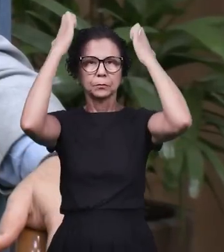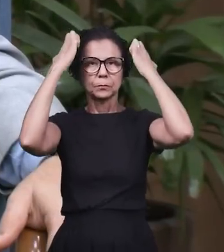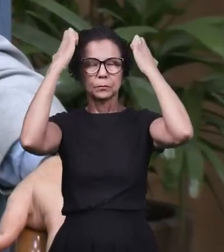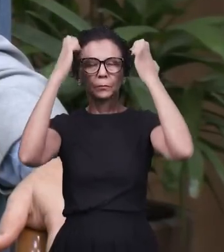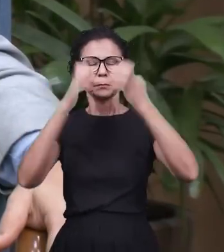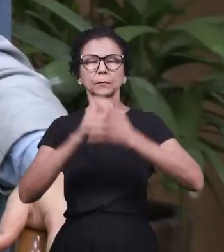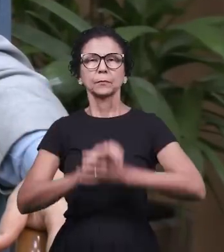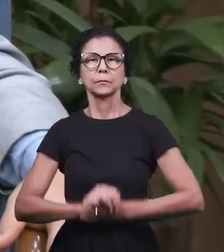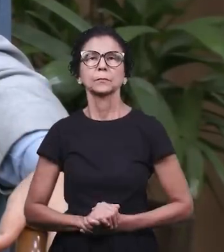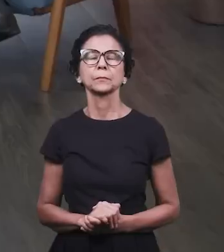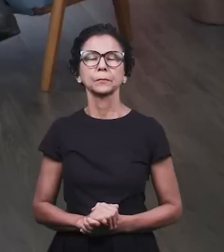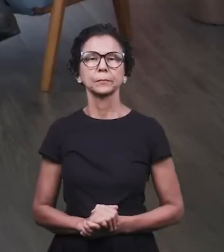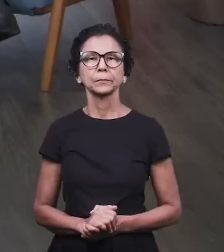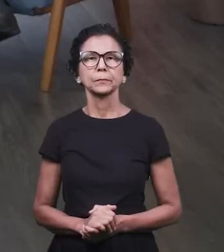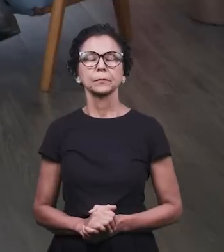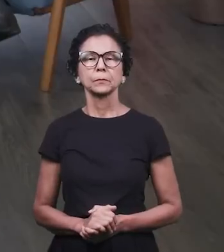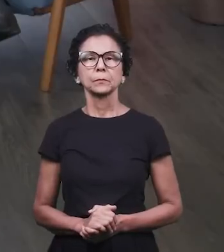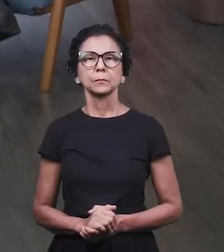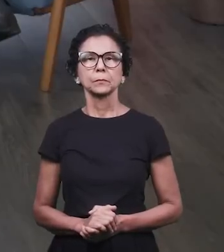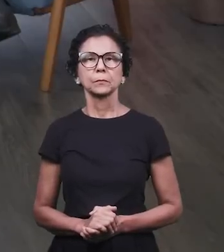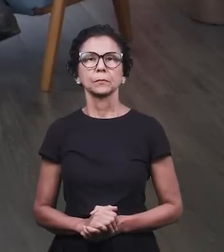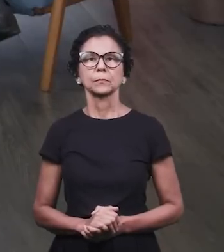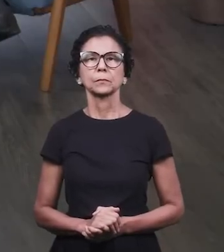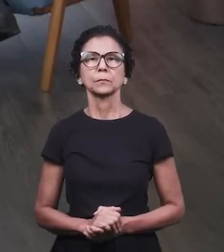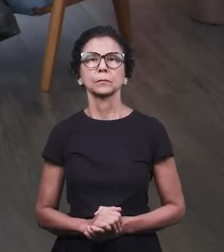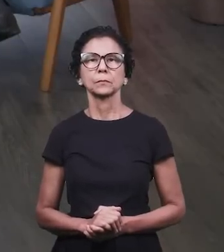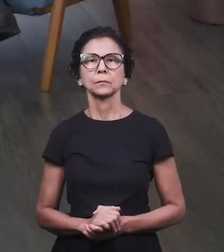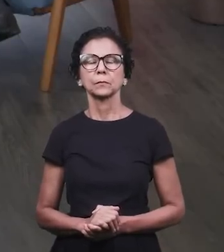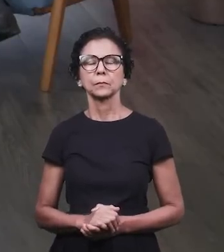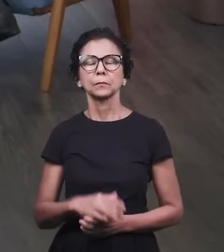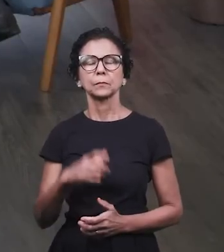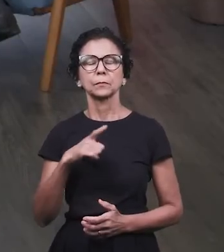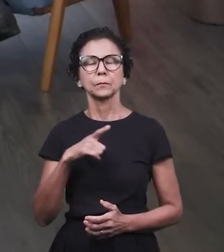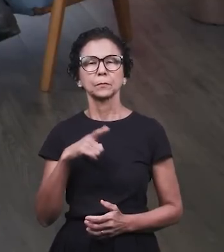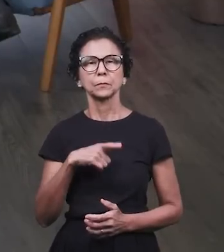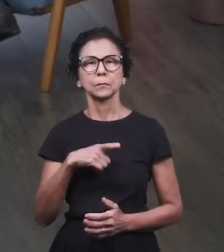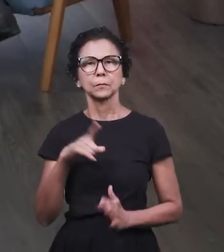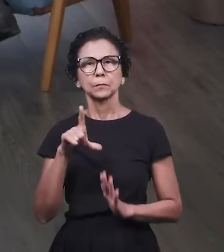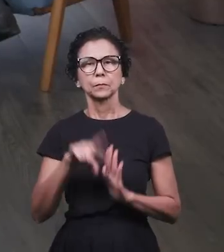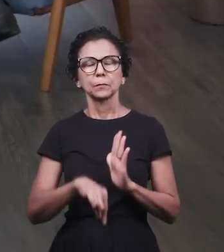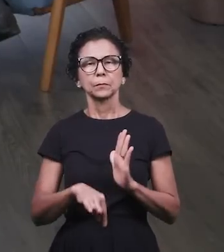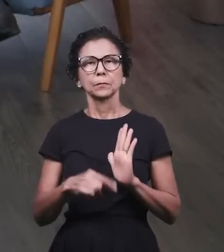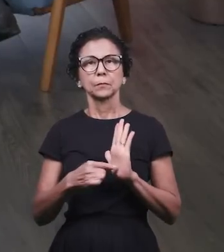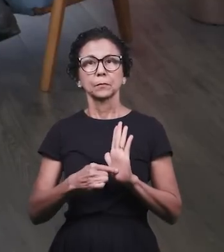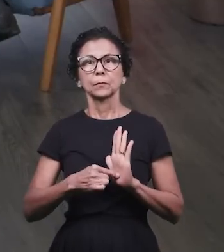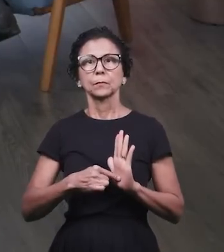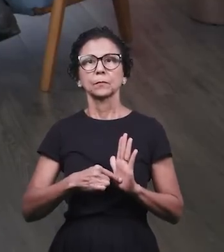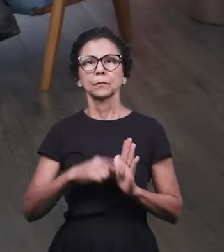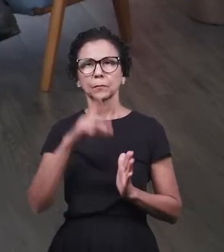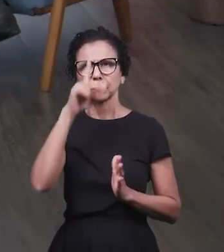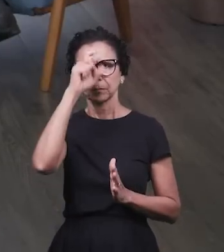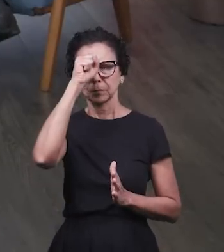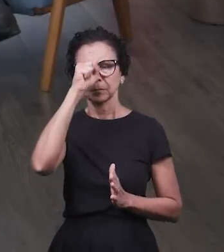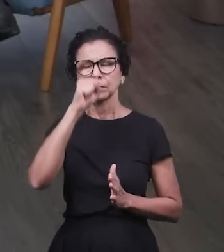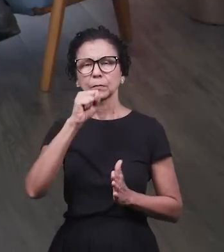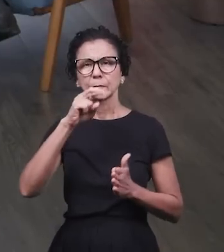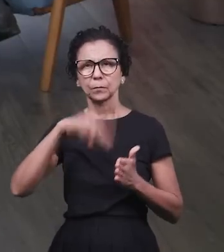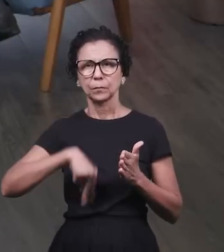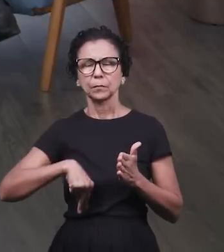duas características. Há um texto da Bíblia que é muito forte e que nós vamos ler agora e que ele